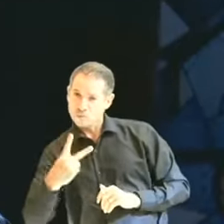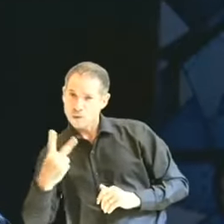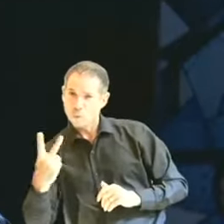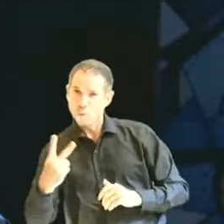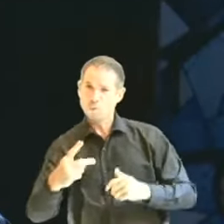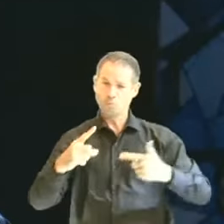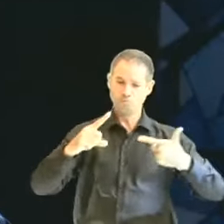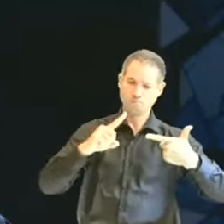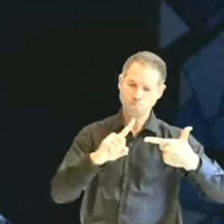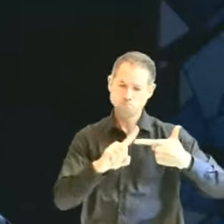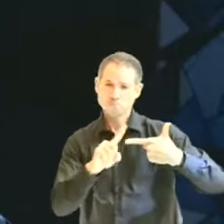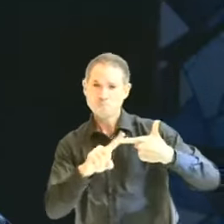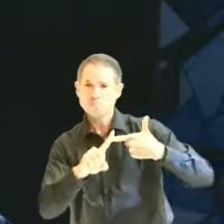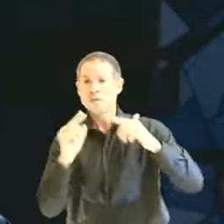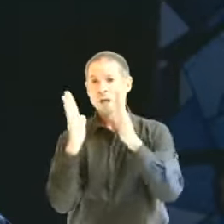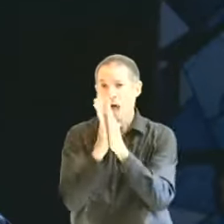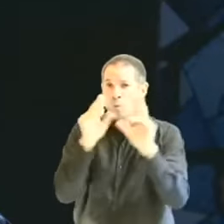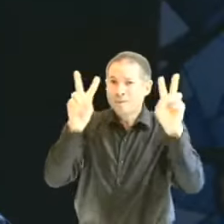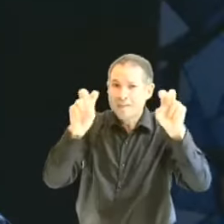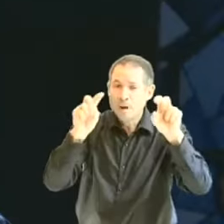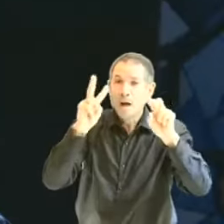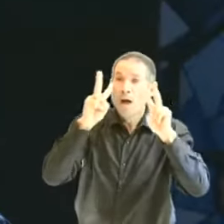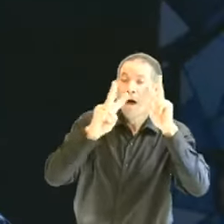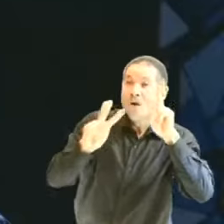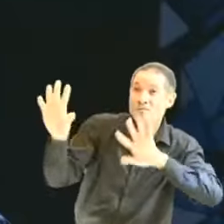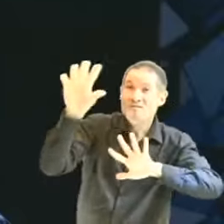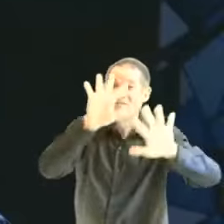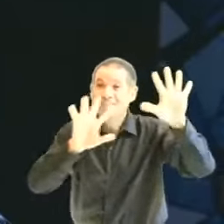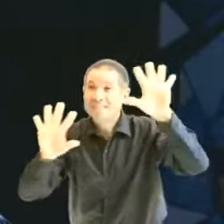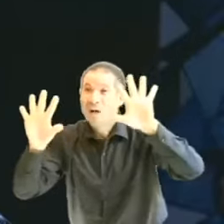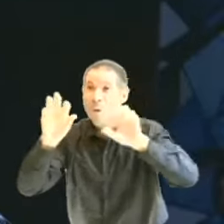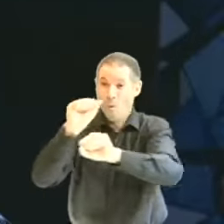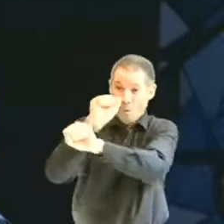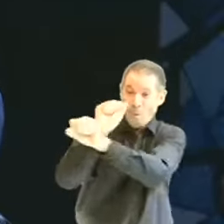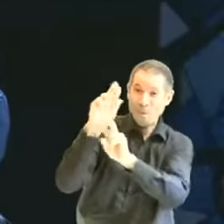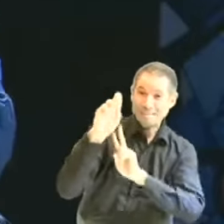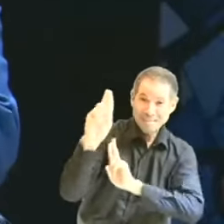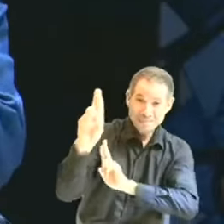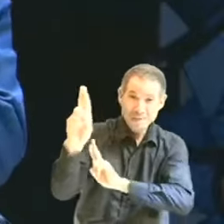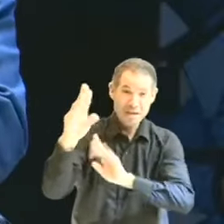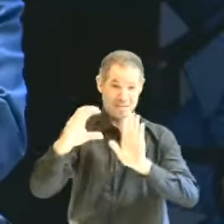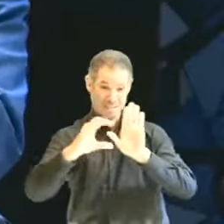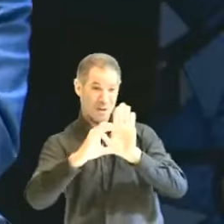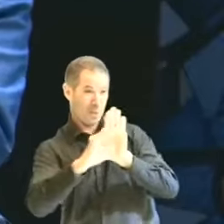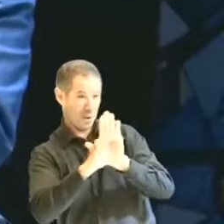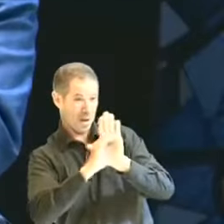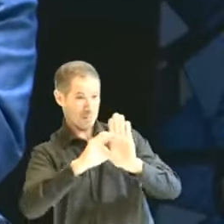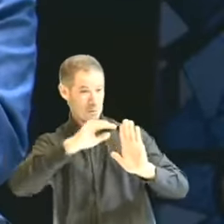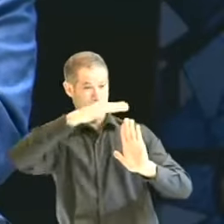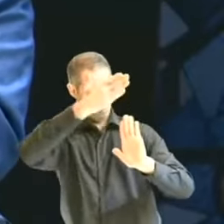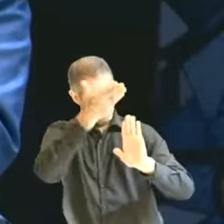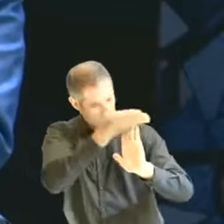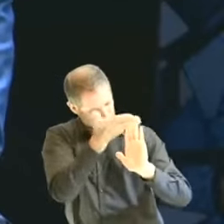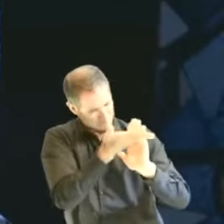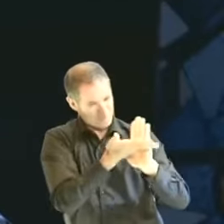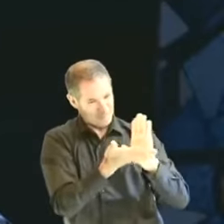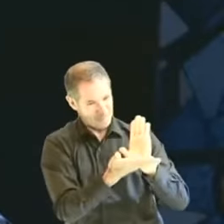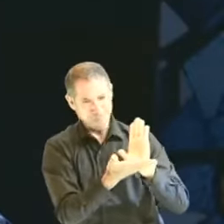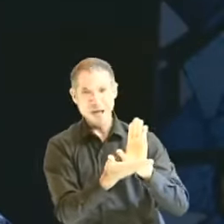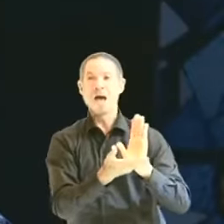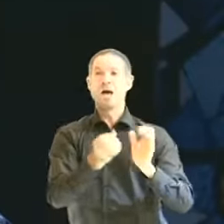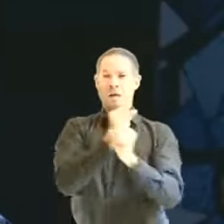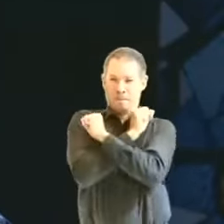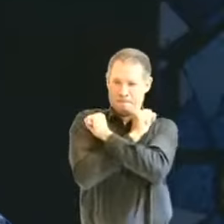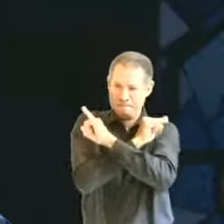da oração de Abacuque é uma visão de esperança. Esse capítulo todo, que é a oração de Abacuque,